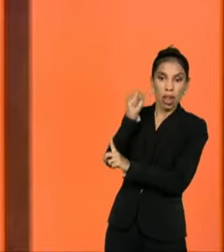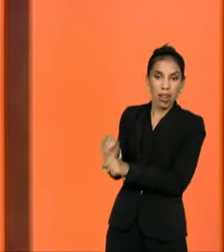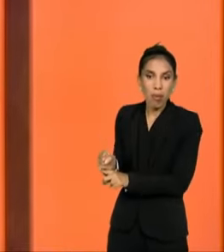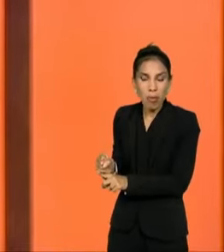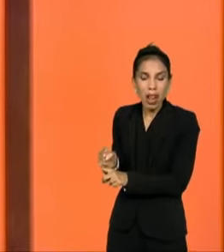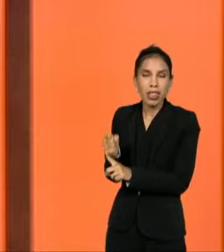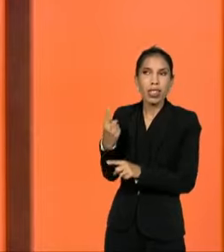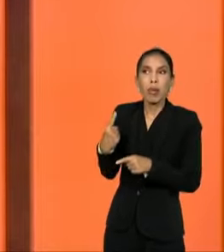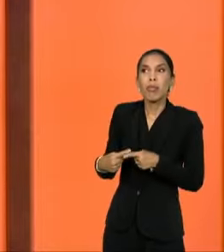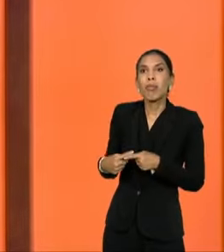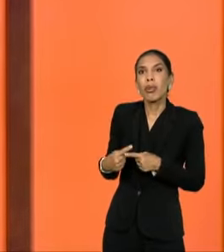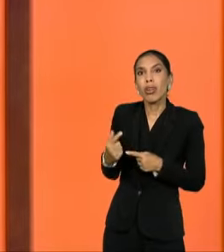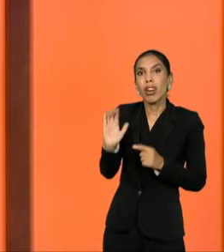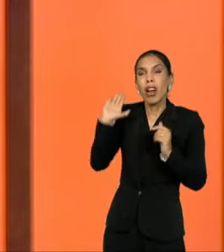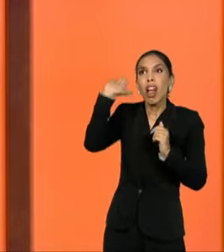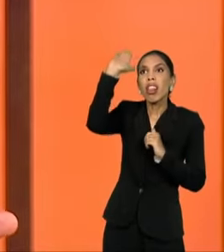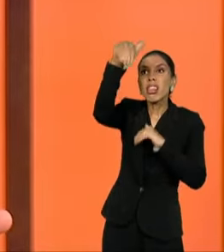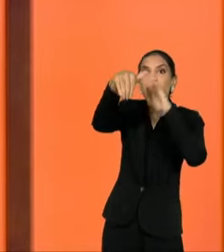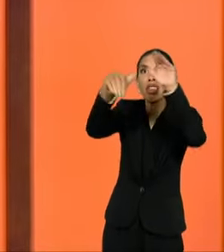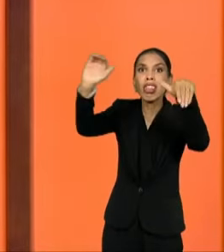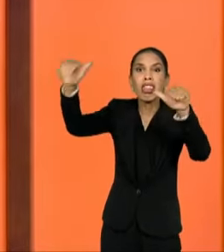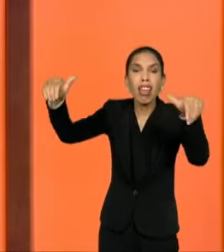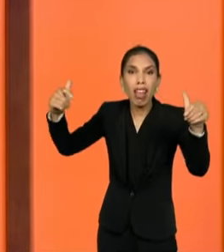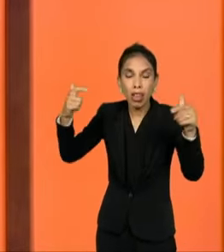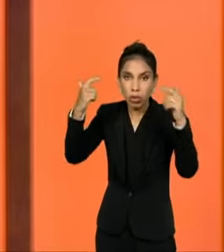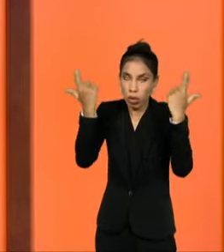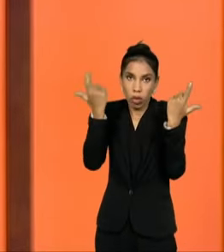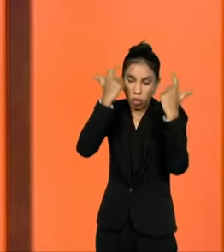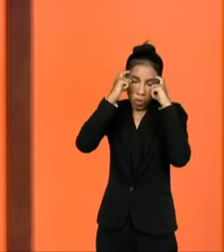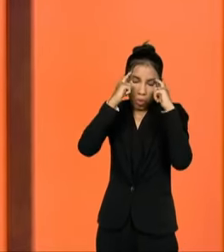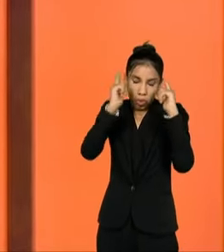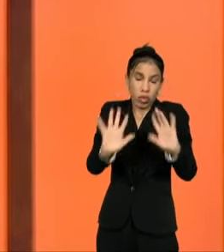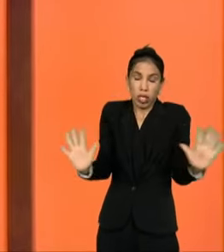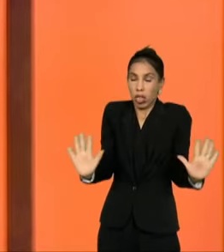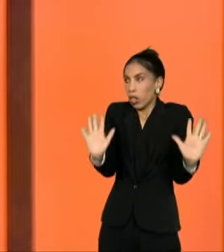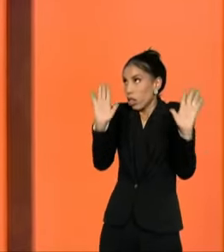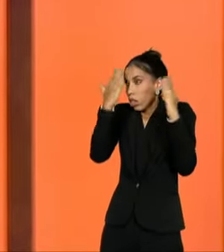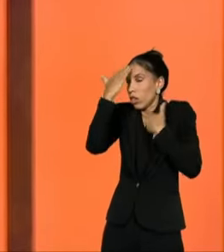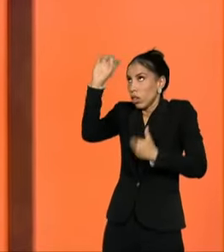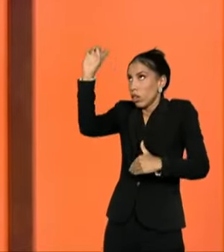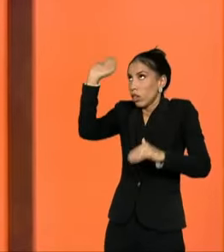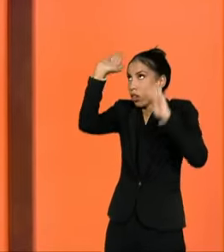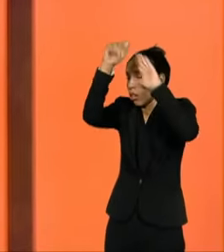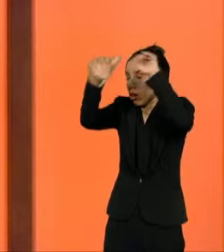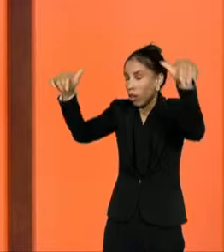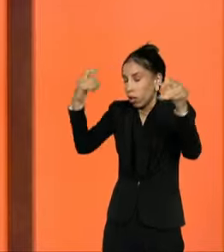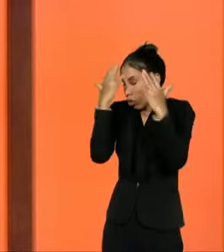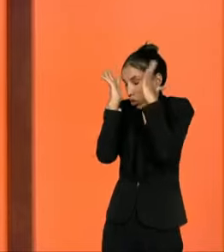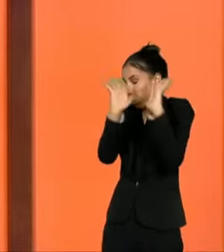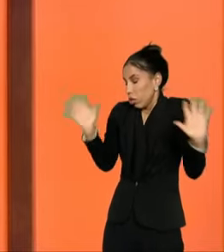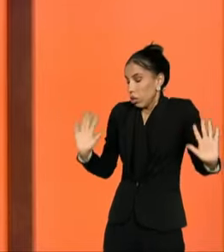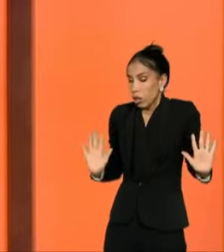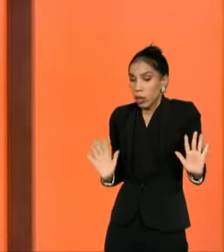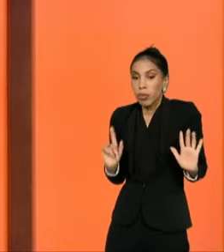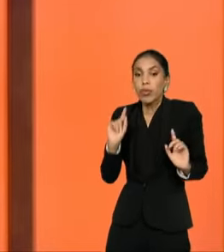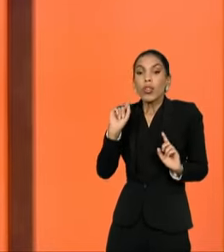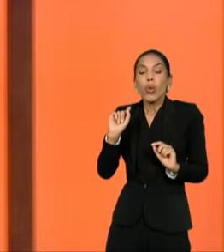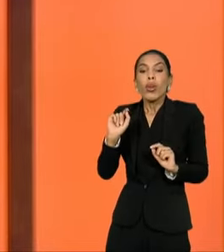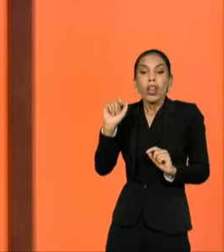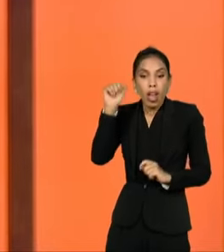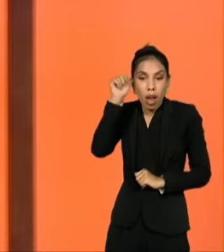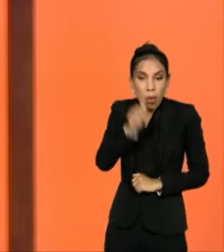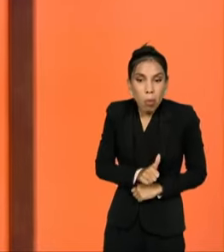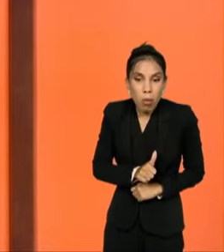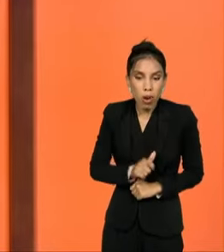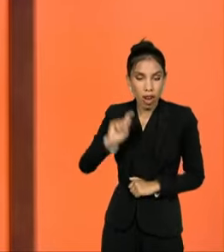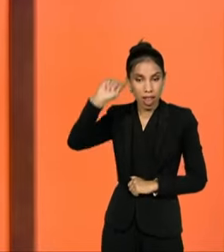assim, eu não estou na cabeça deles, graças a Deus, nunca estarei. Mas aí tem um combo de coisas onde, dentro desse combo, eu tenho certeza absoluta que o fato dela ser mulher, o